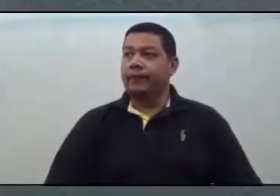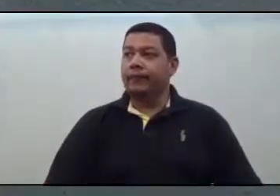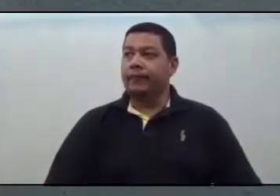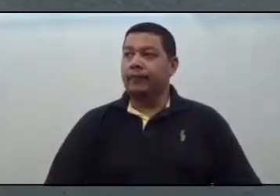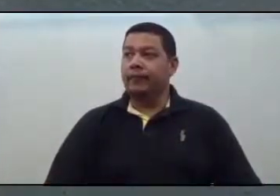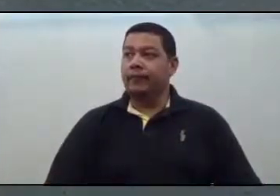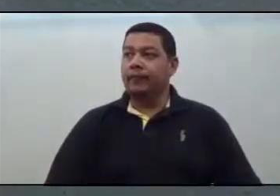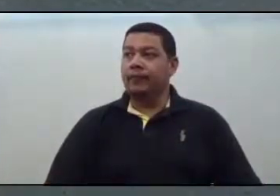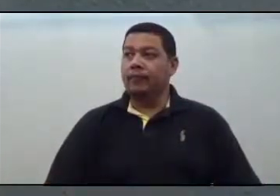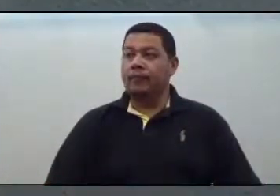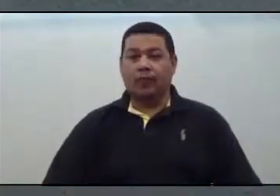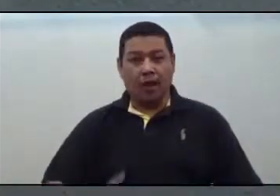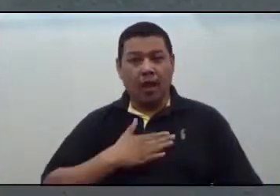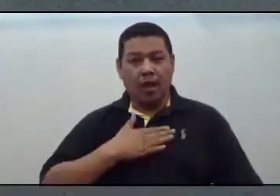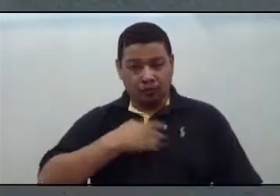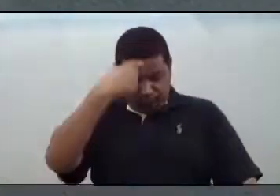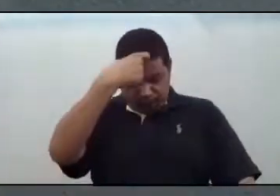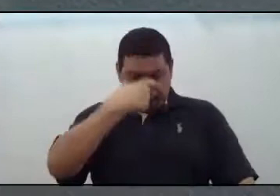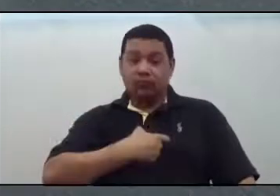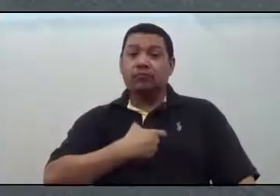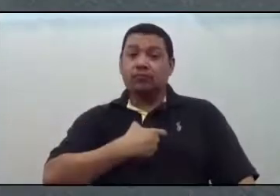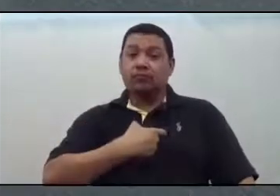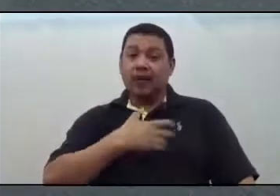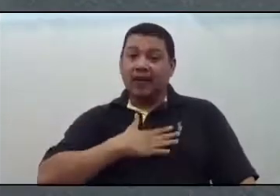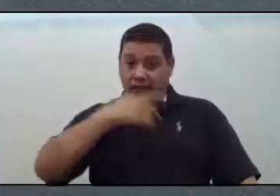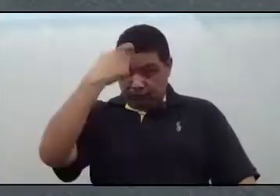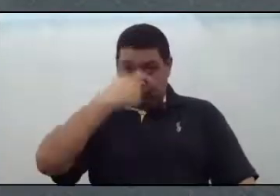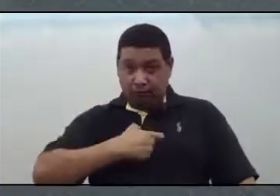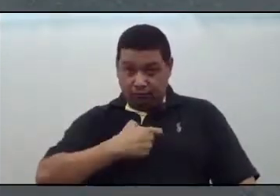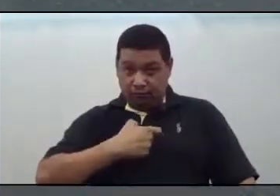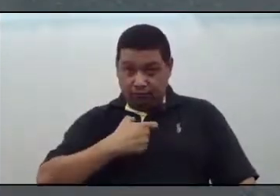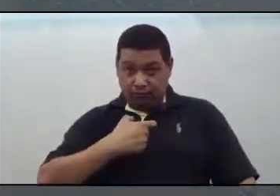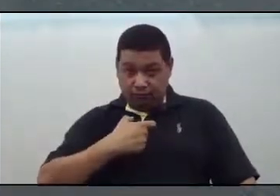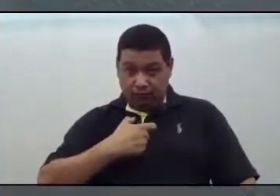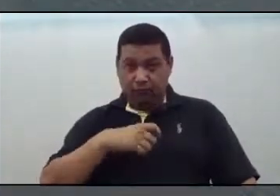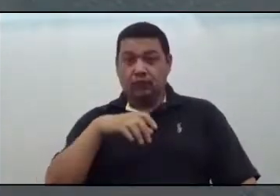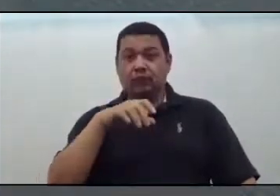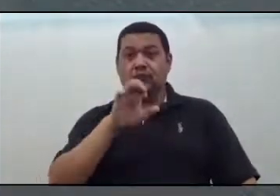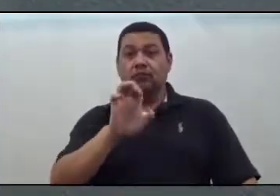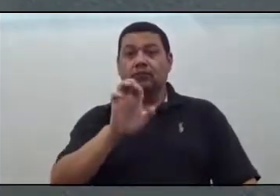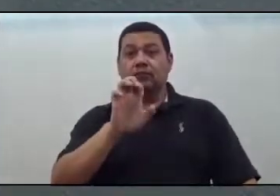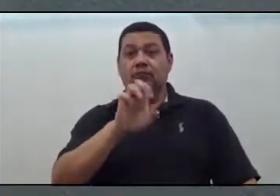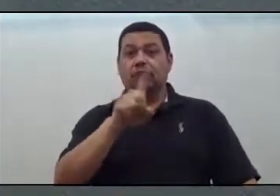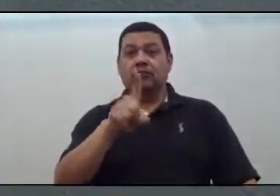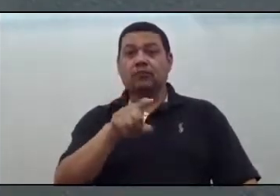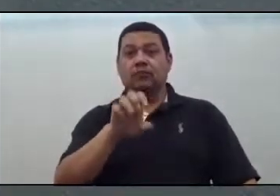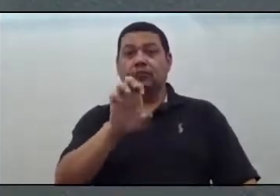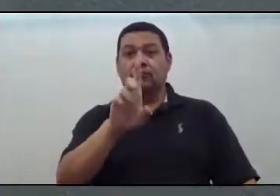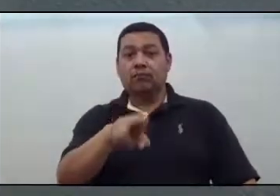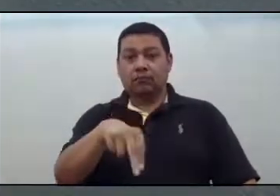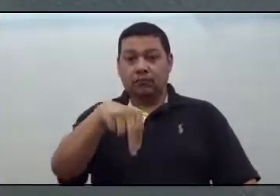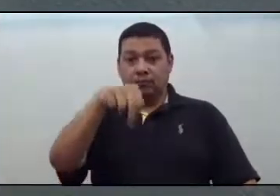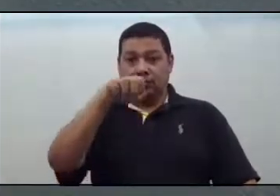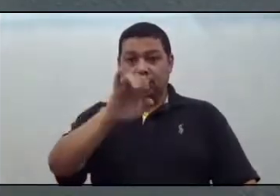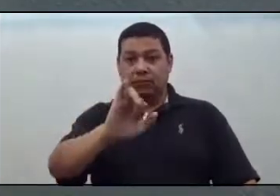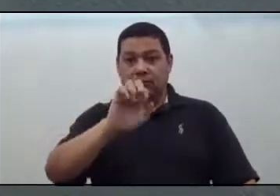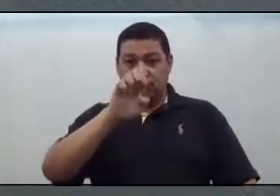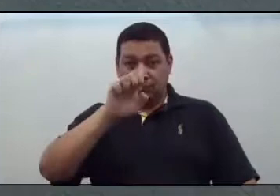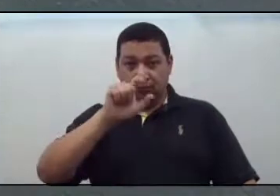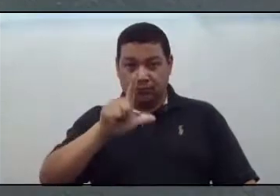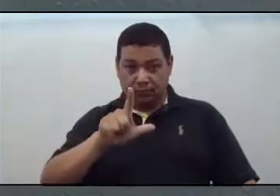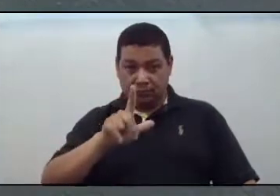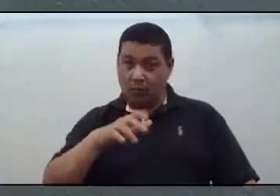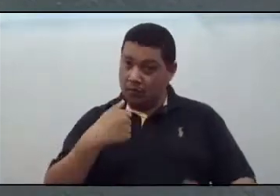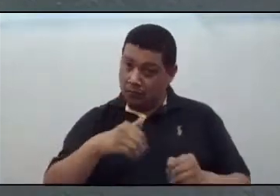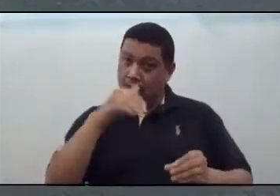eu vou falar de mim, falar da minha pessoa, vereador Ezequiel. O vereador tem que votar de